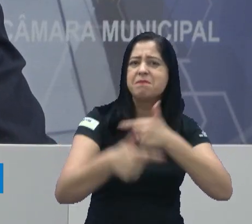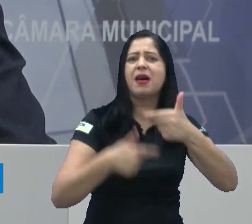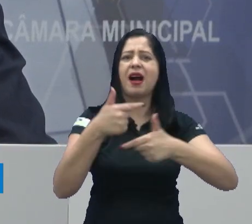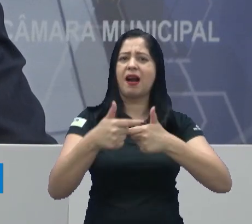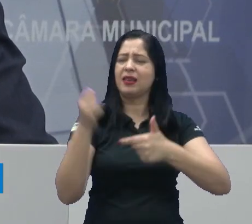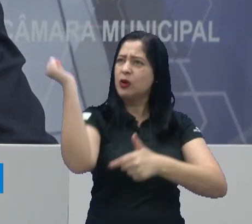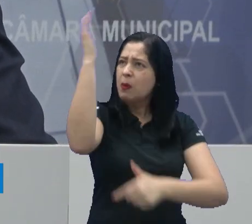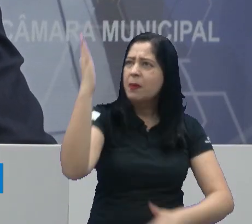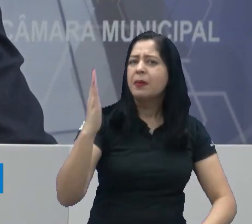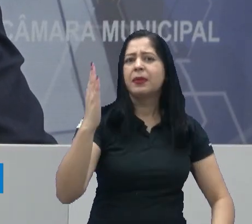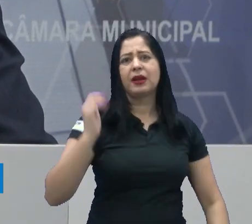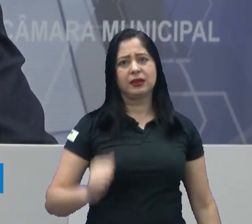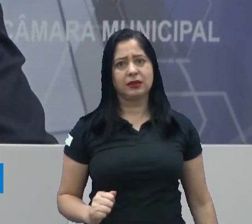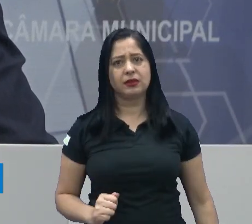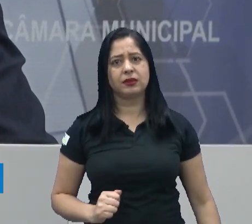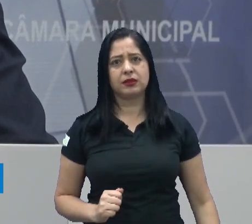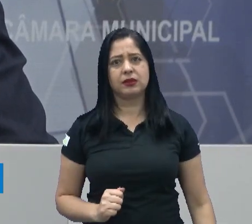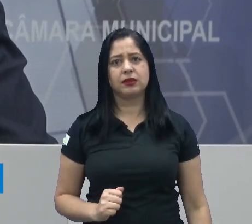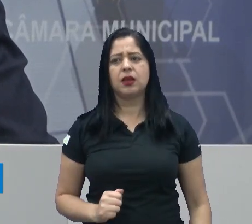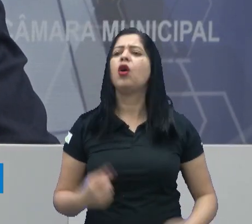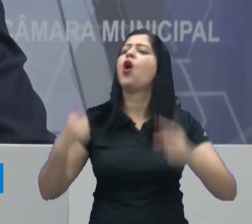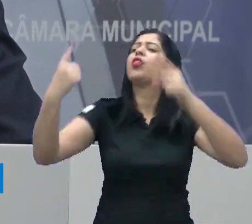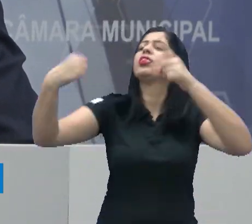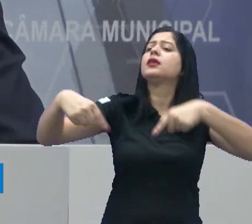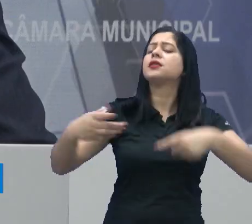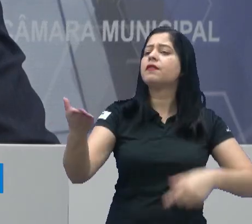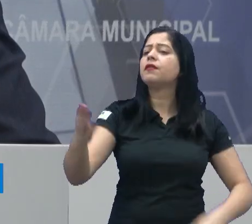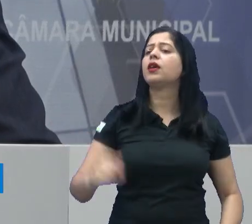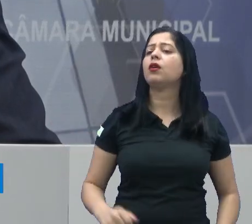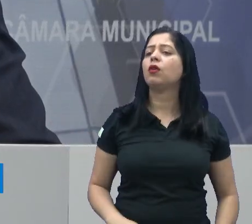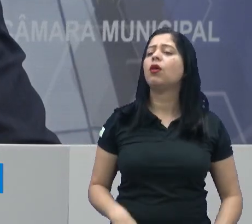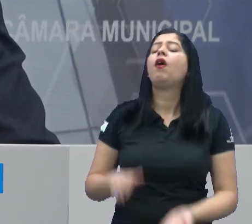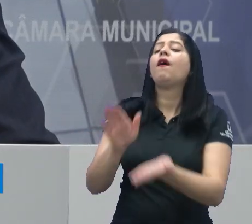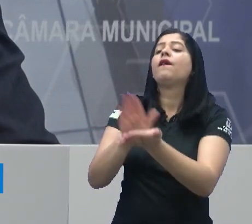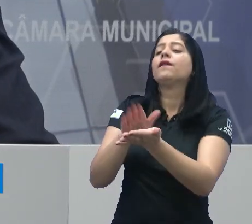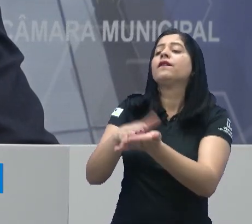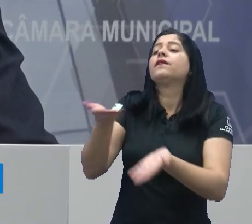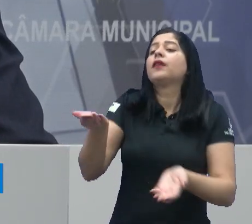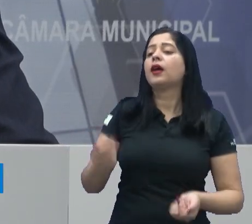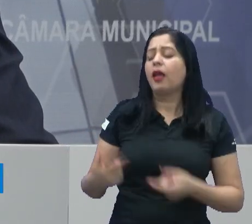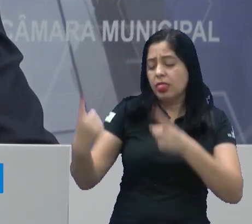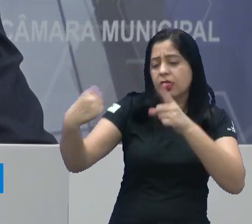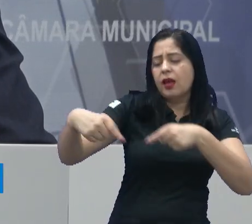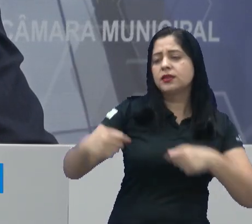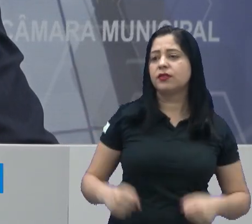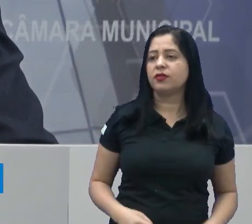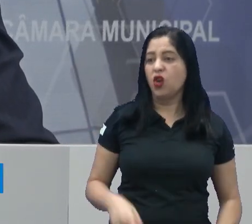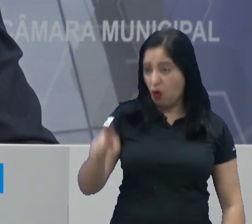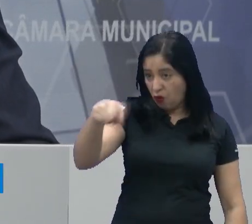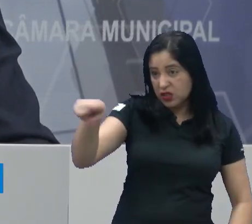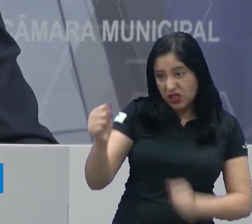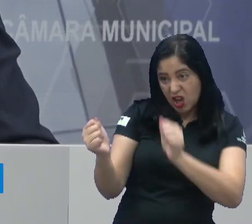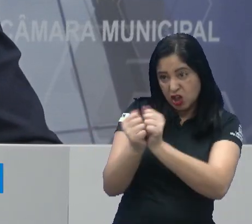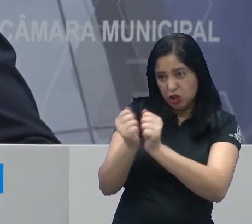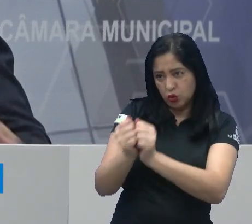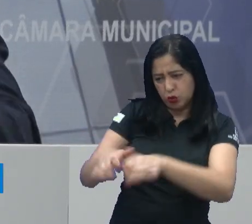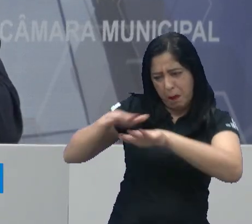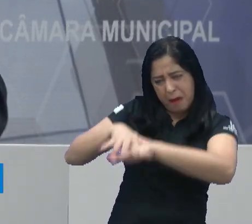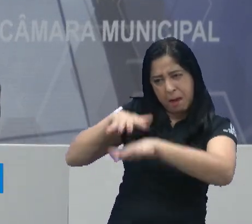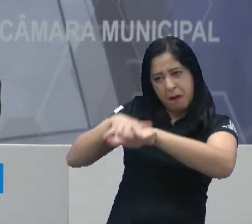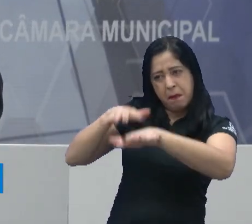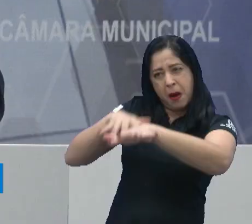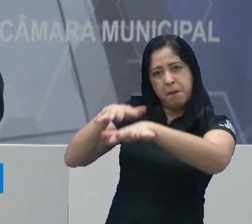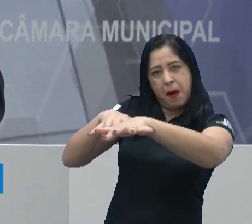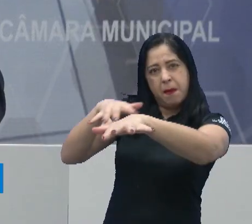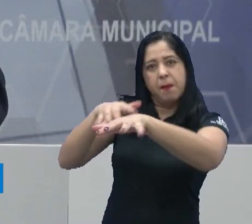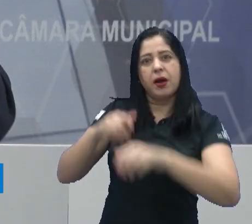pé. Então, eu desafio que Vossa Excelência, com os seus militantes, eu tenho 5 minutos e meu tempo